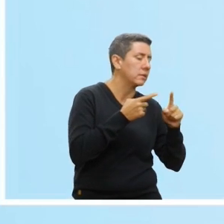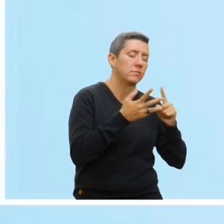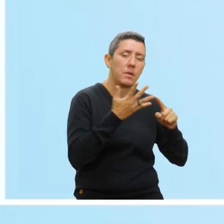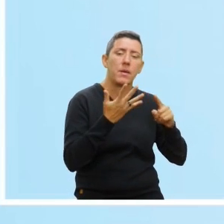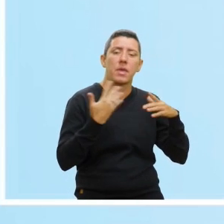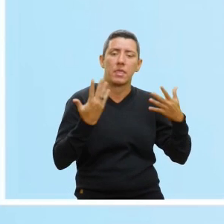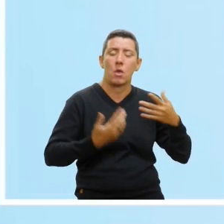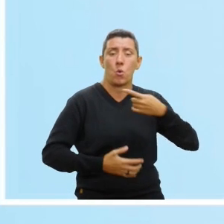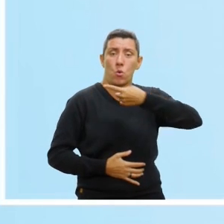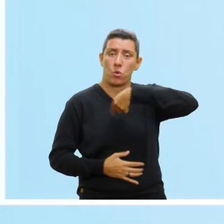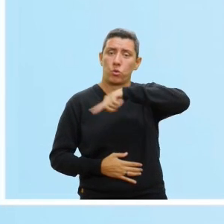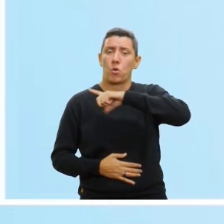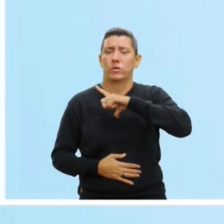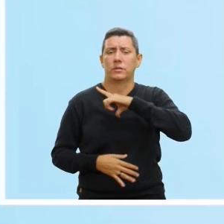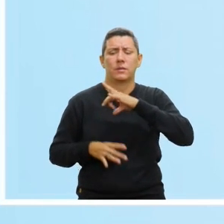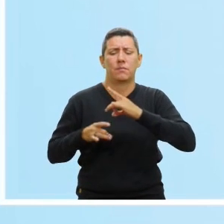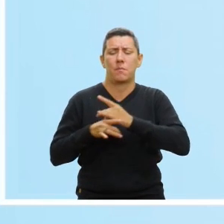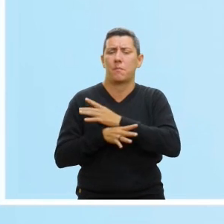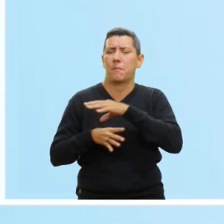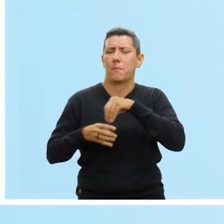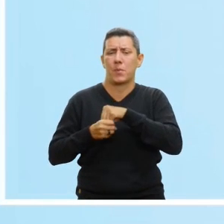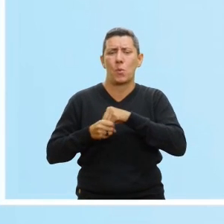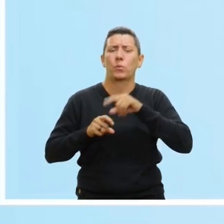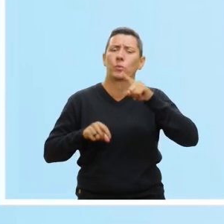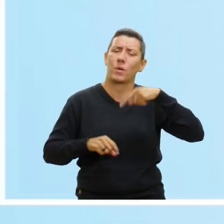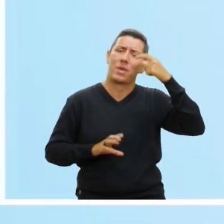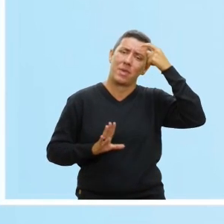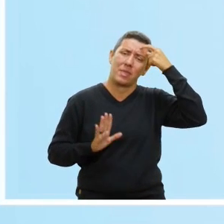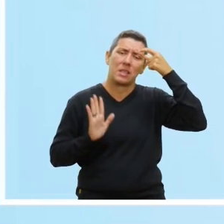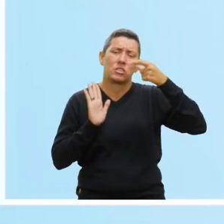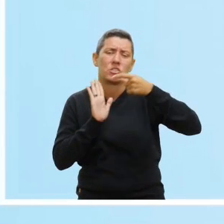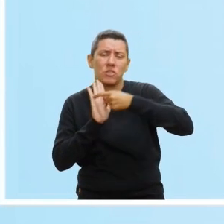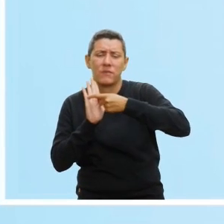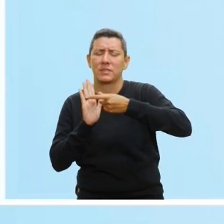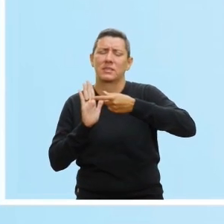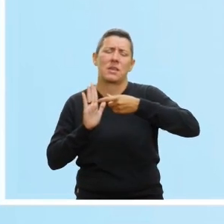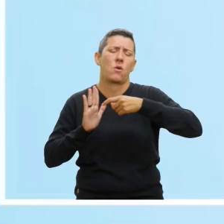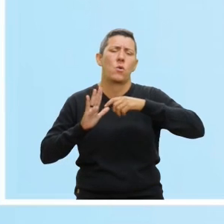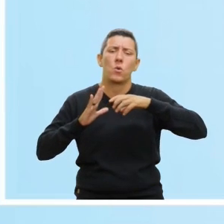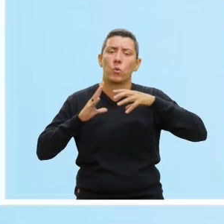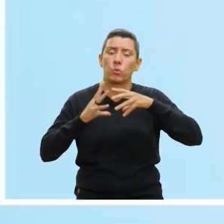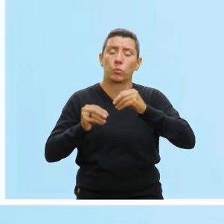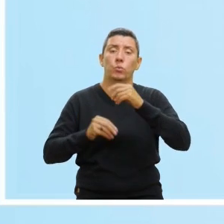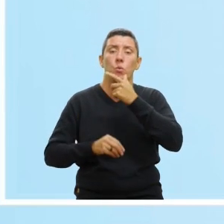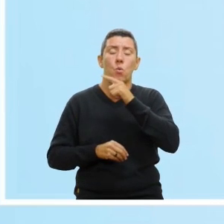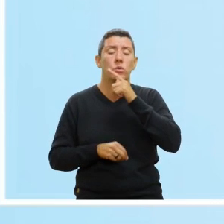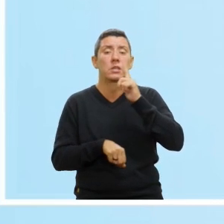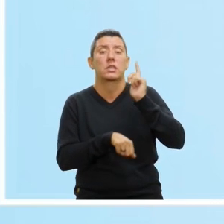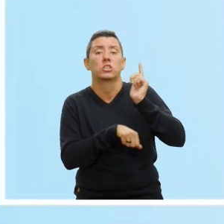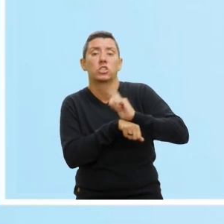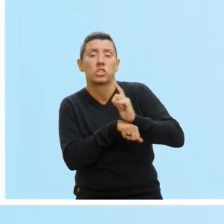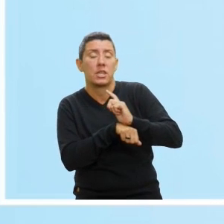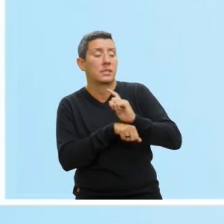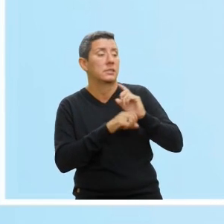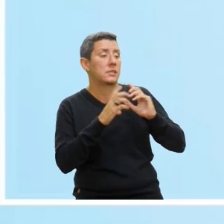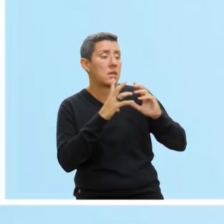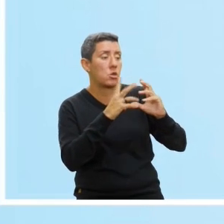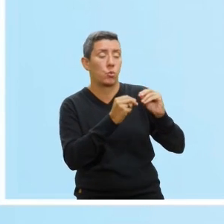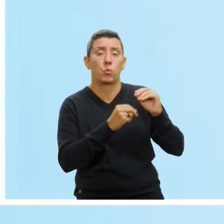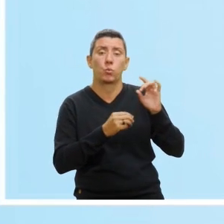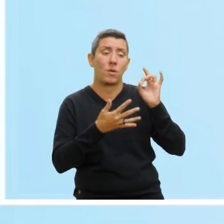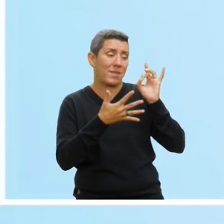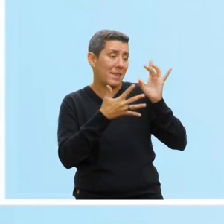ferramentas de SDN, inteligência artificial, é muito interessante. E esse software ele consegue gerenciar inventário mesmo,